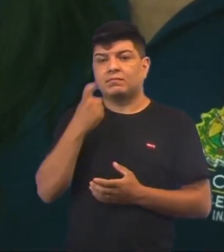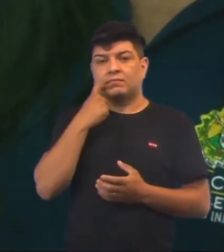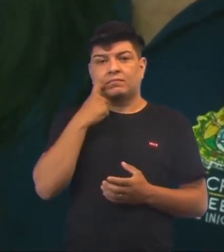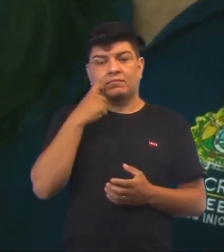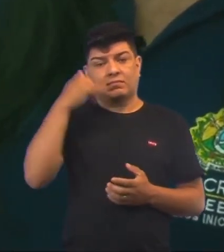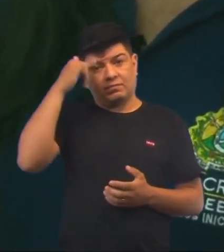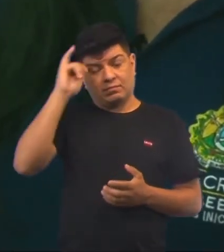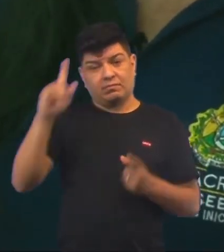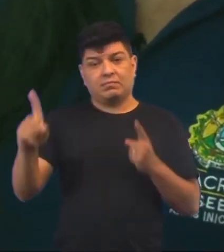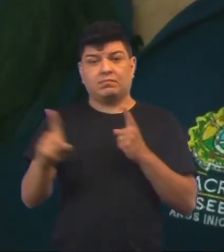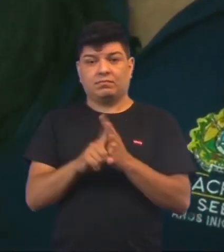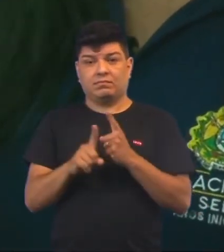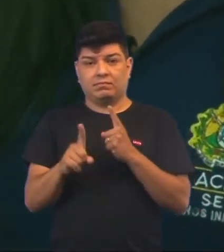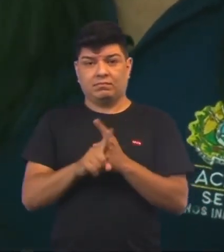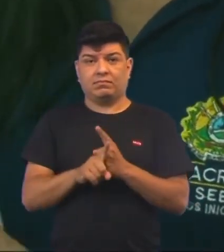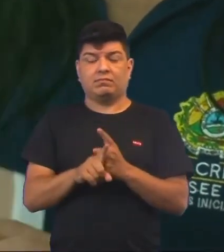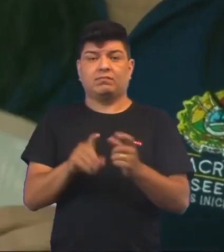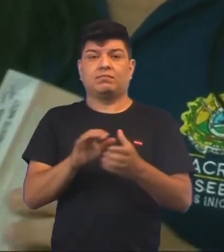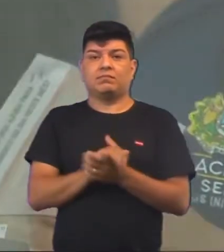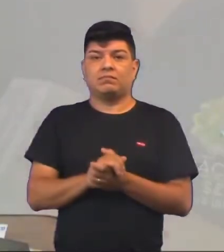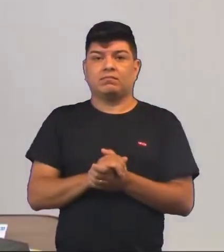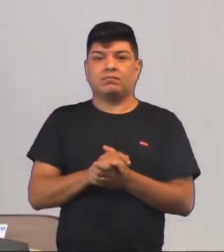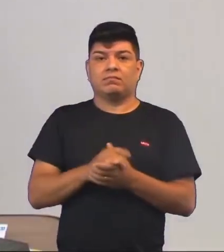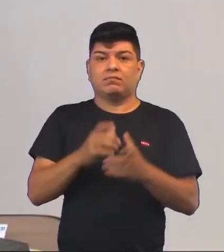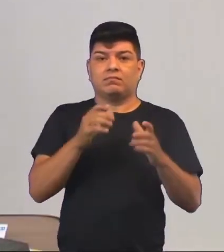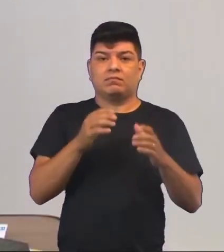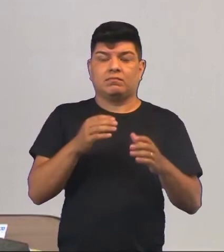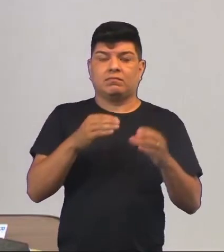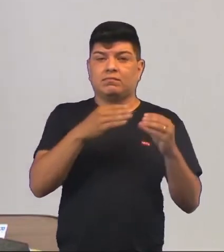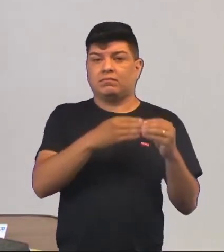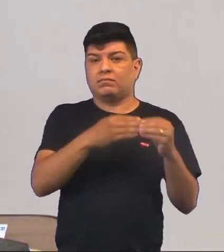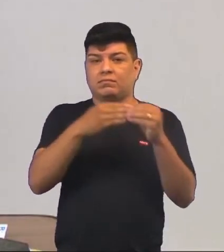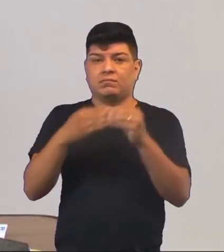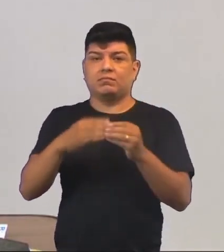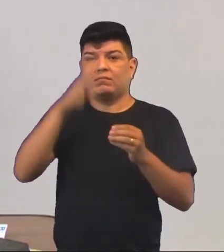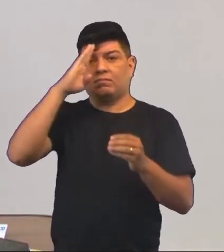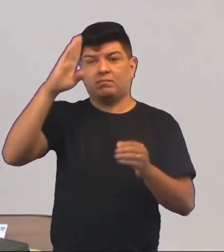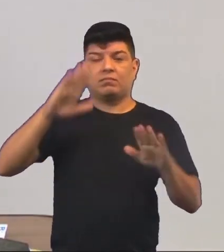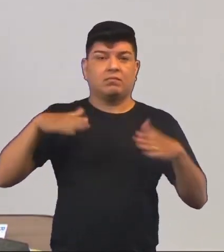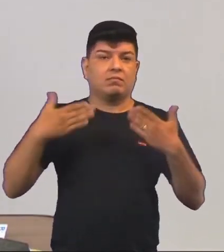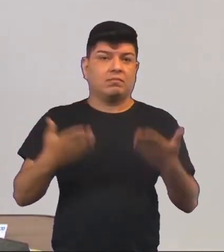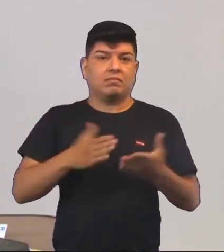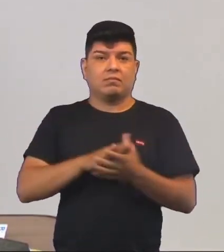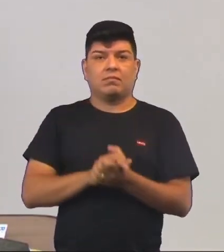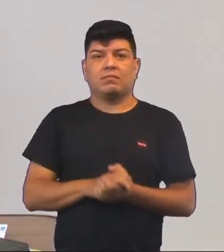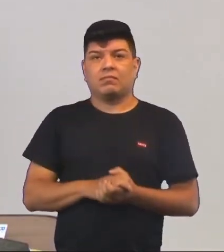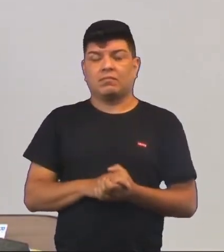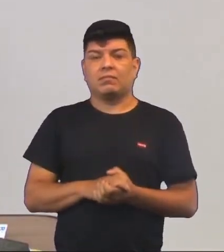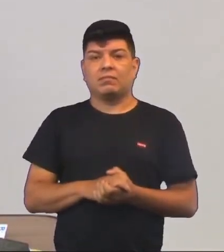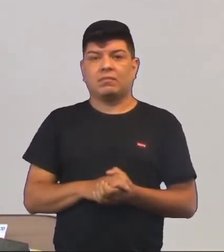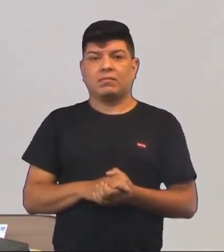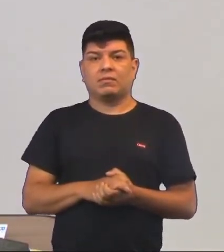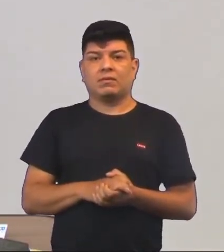foi levado para o centro, né, de mamíferos. Mas qual é o fato principal aí?